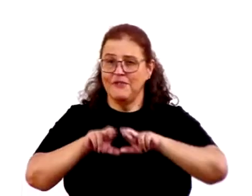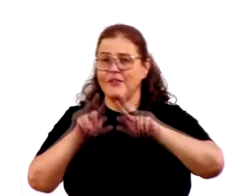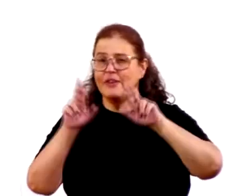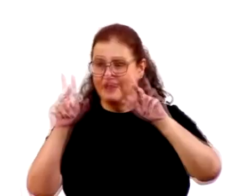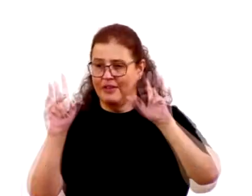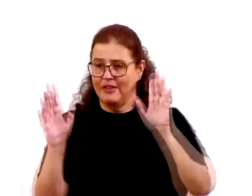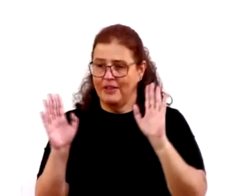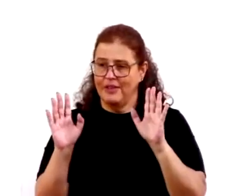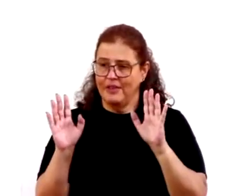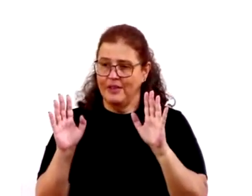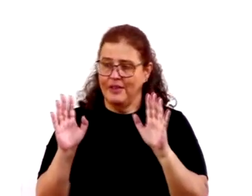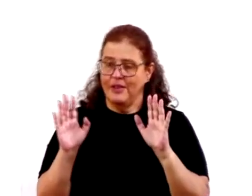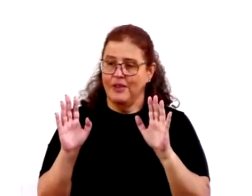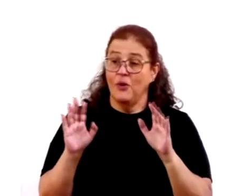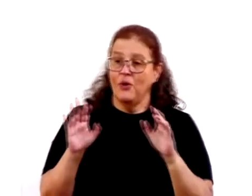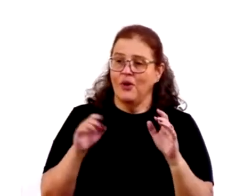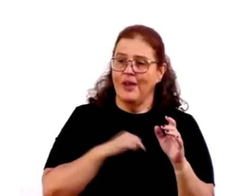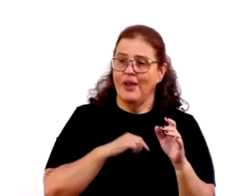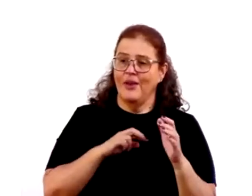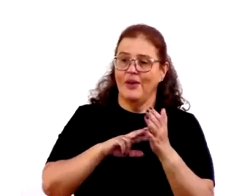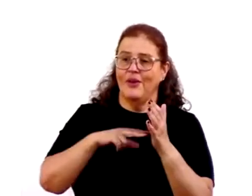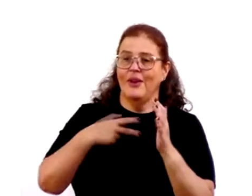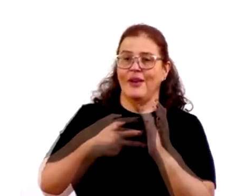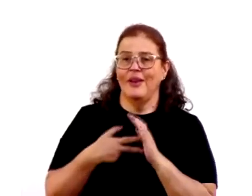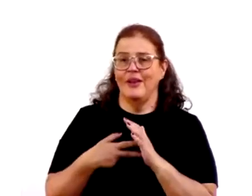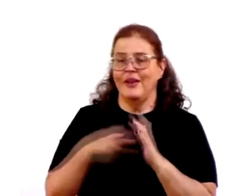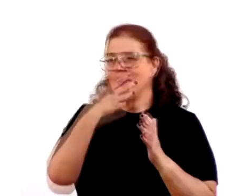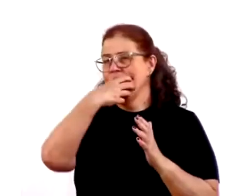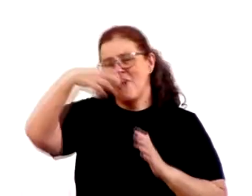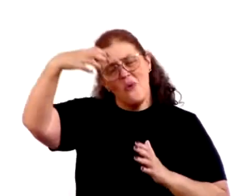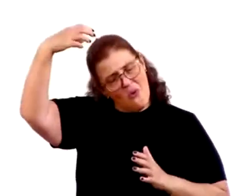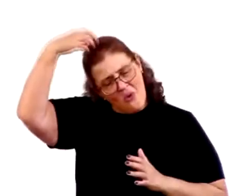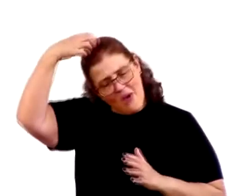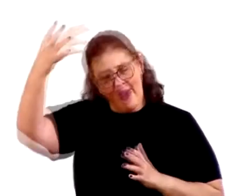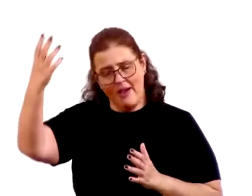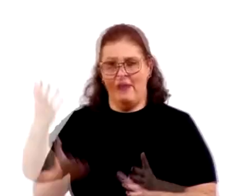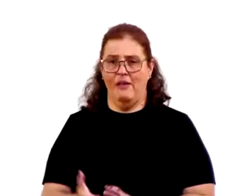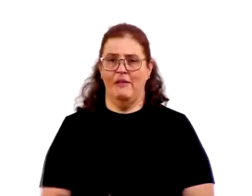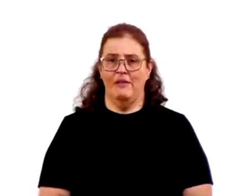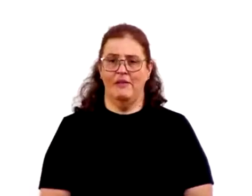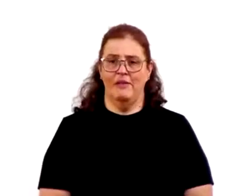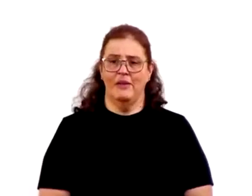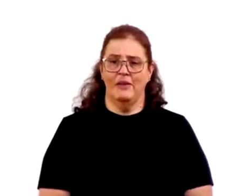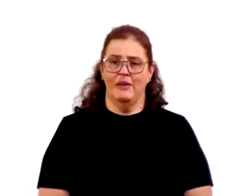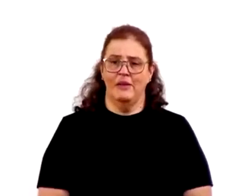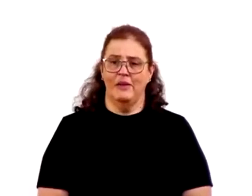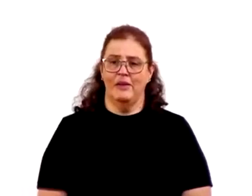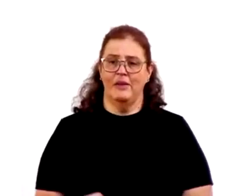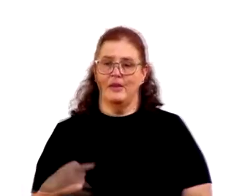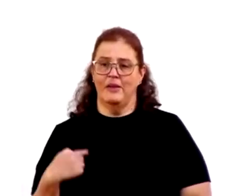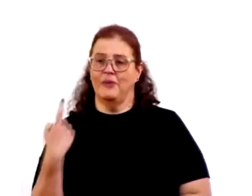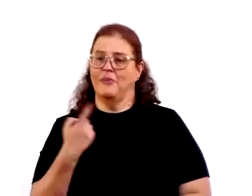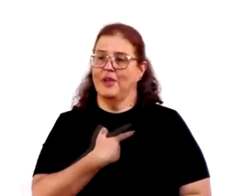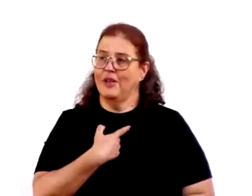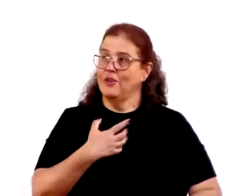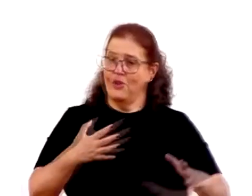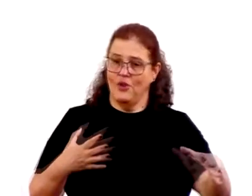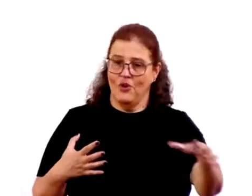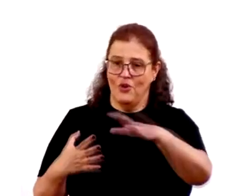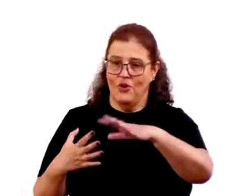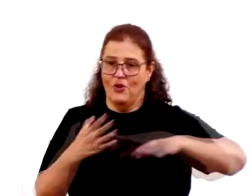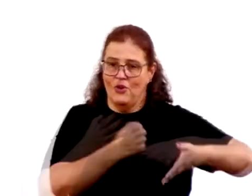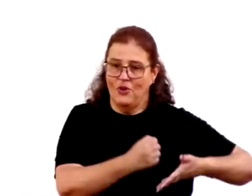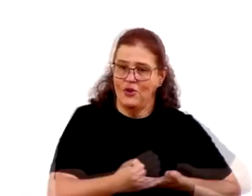o que é essa existência e o que é o reinado dele, para que nós nos coloquemos, nós que